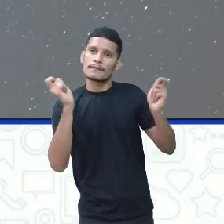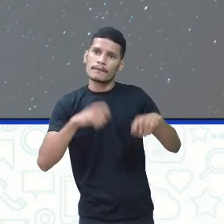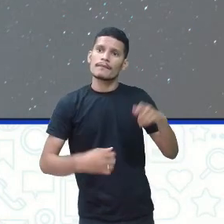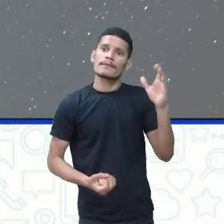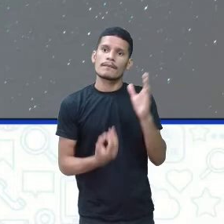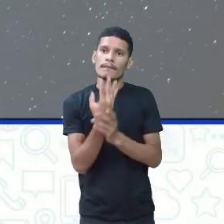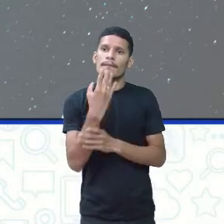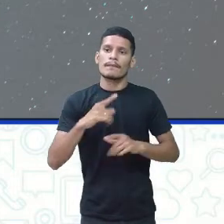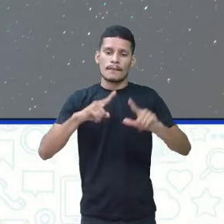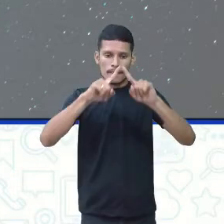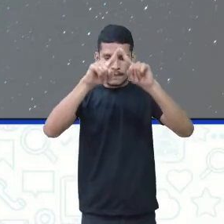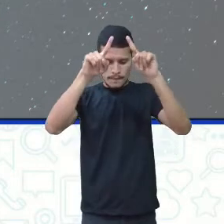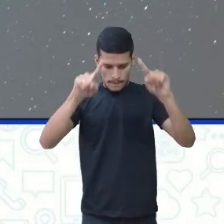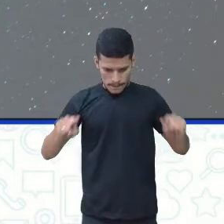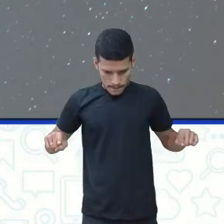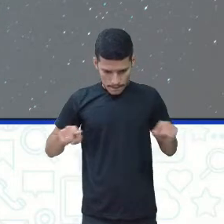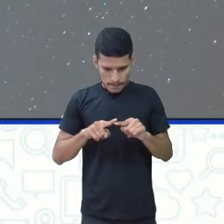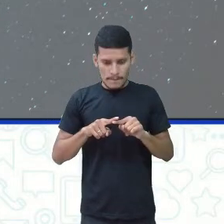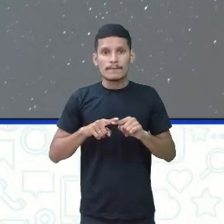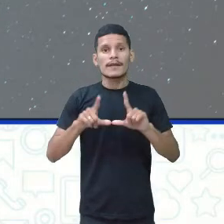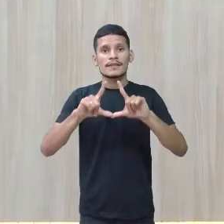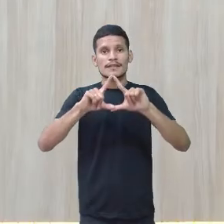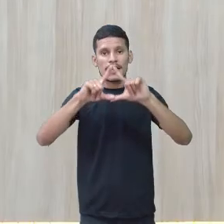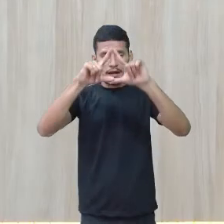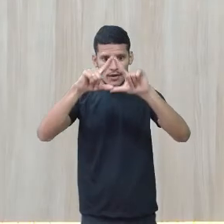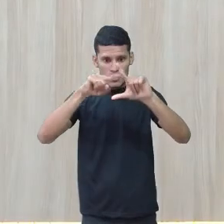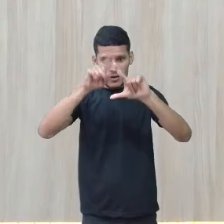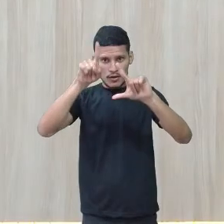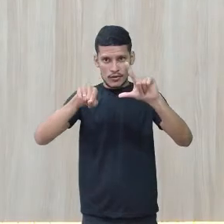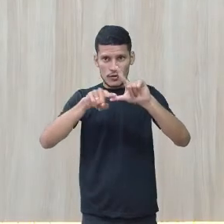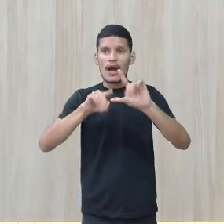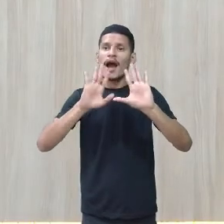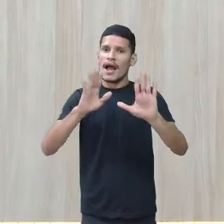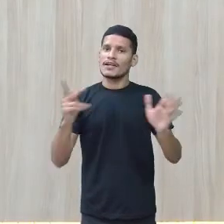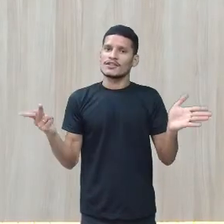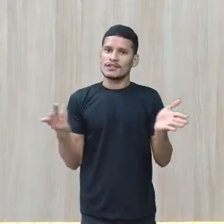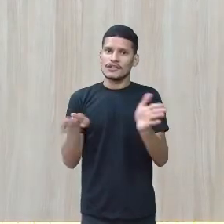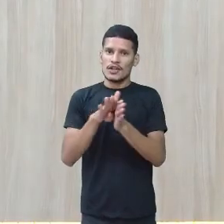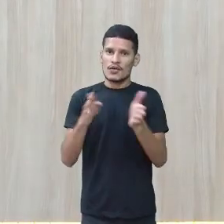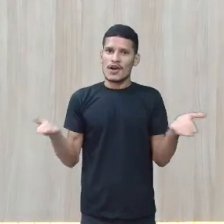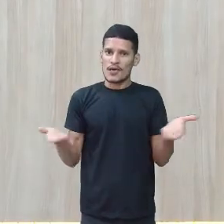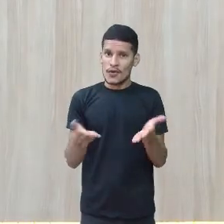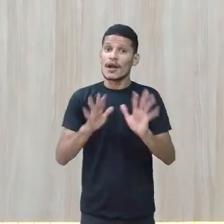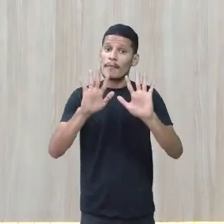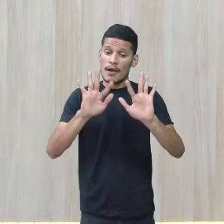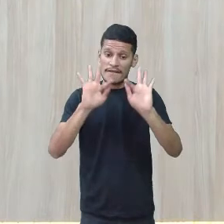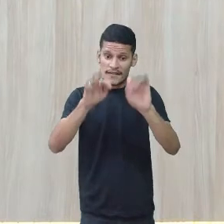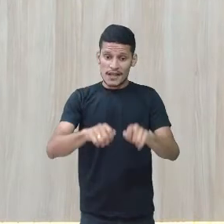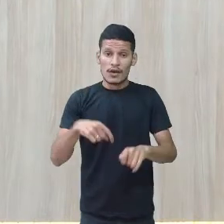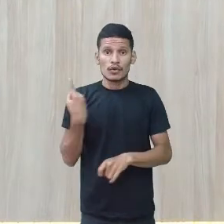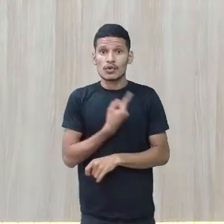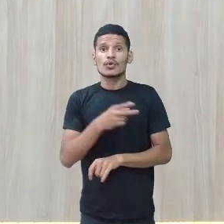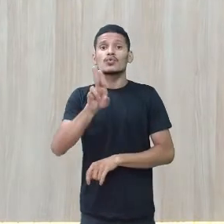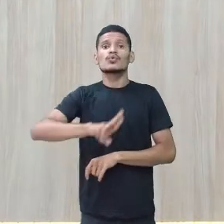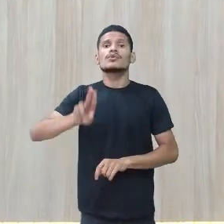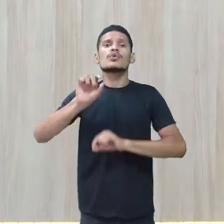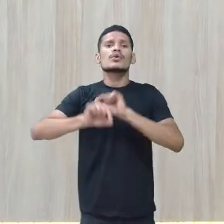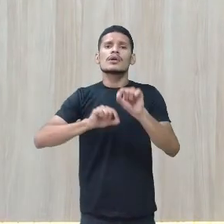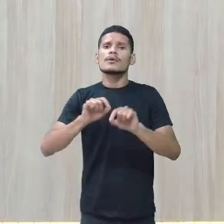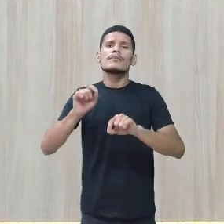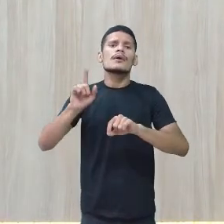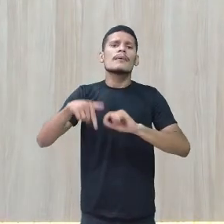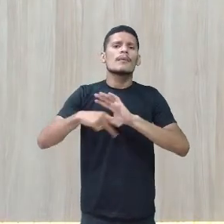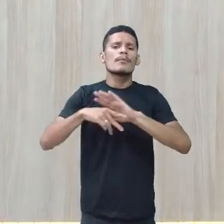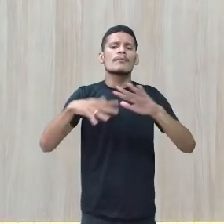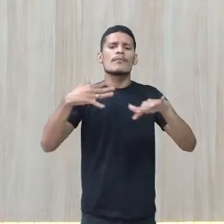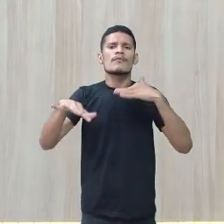triângulo. Ah, finalmente chegou o triângulo, professora. Então, no final das contas, a gente utiliza essa noção de movimento,